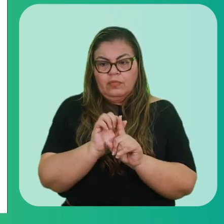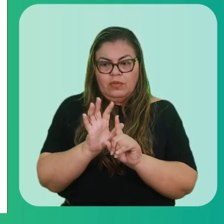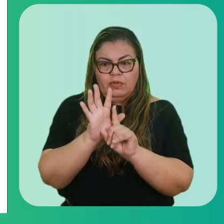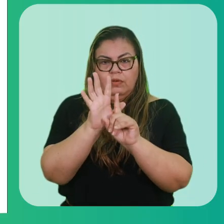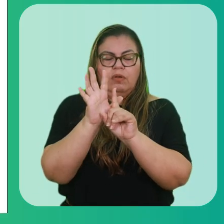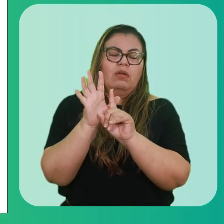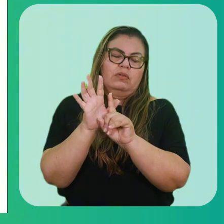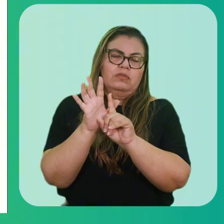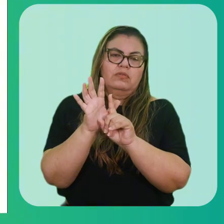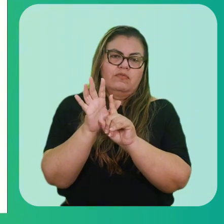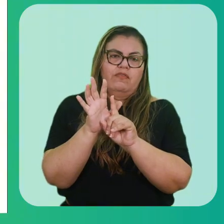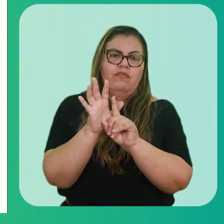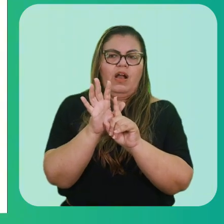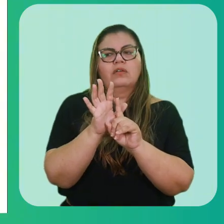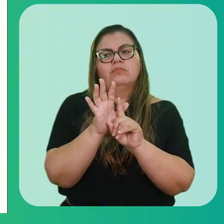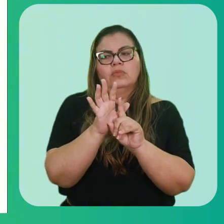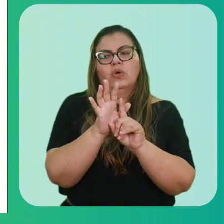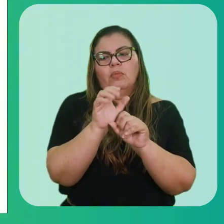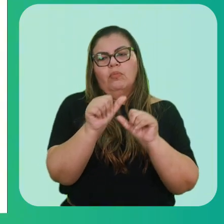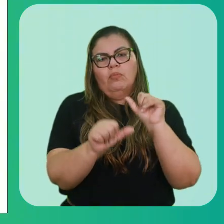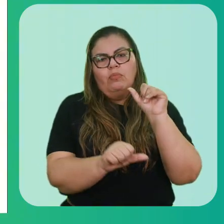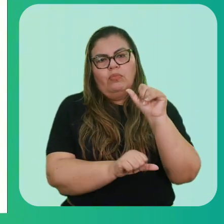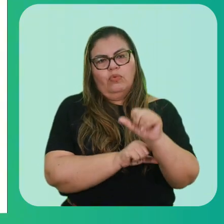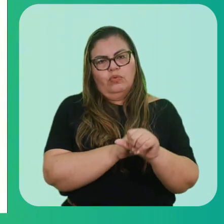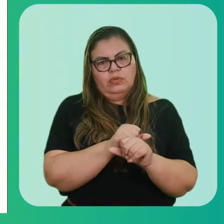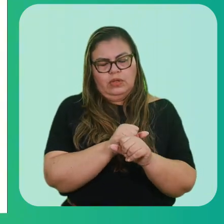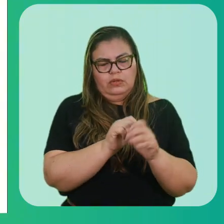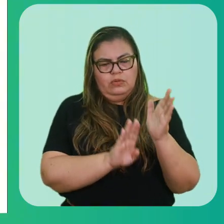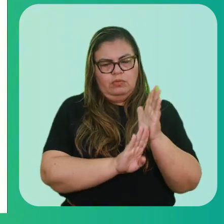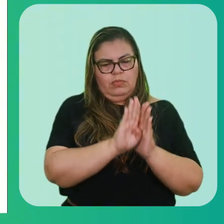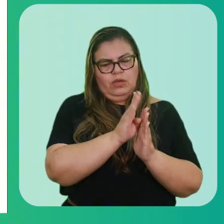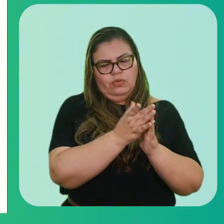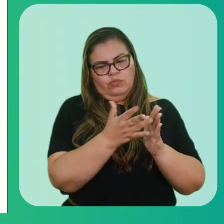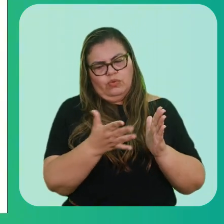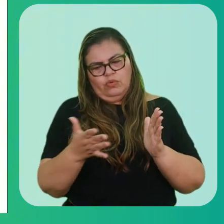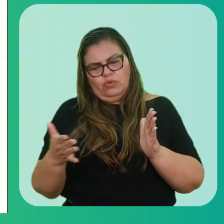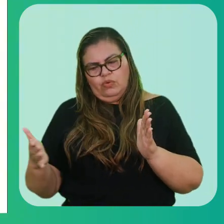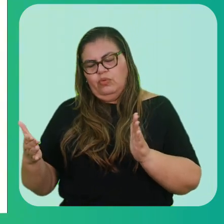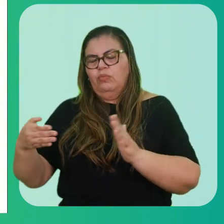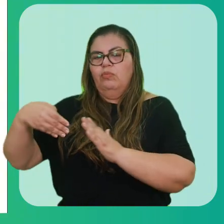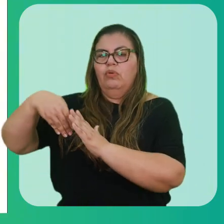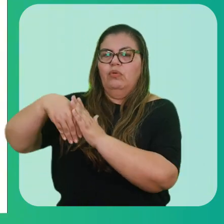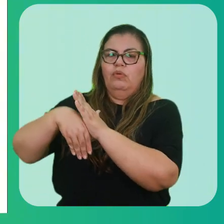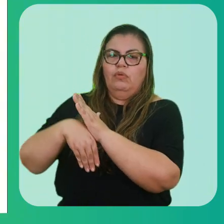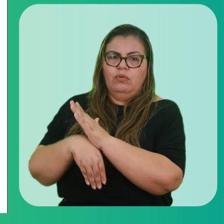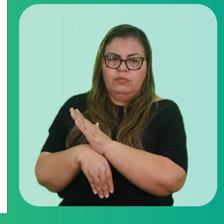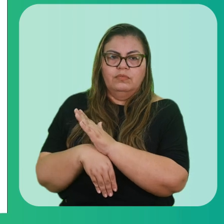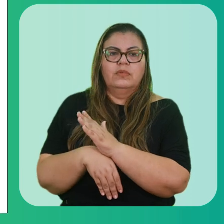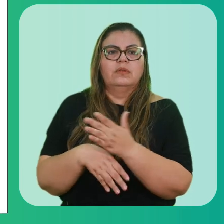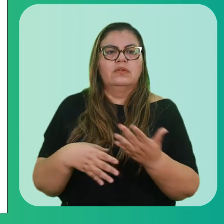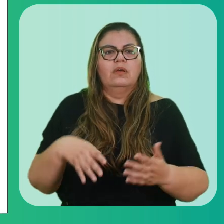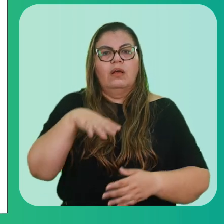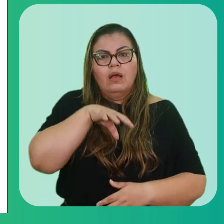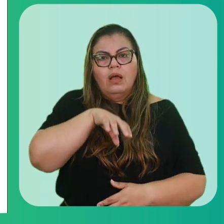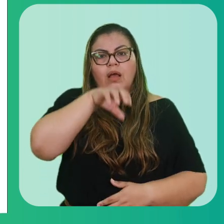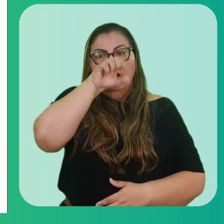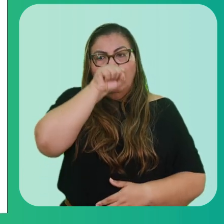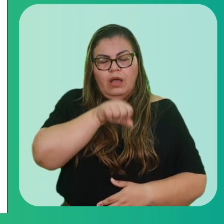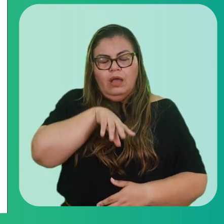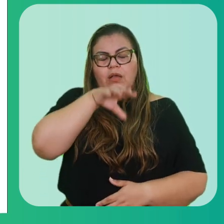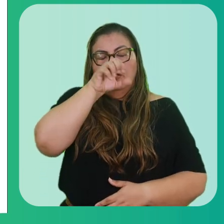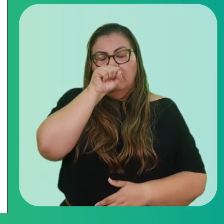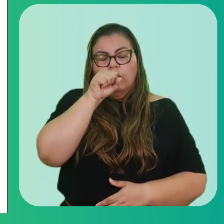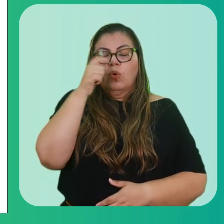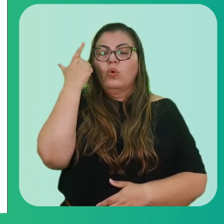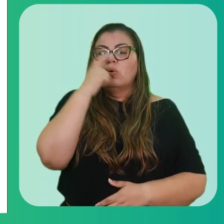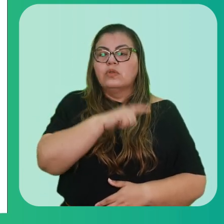gás vai se deslocar, portanto, da pressão maior para a pressão menor. A ventilação ocorre, portanto, por diferença de pressão. E